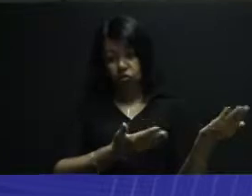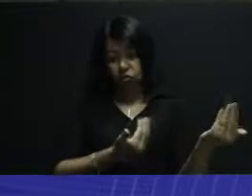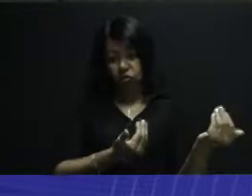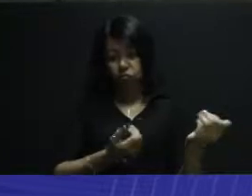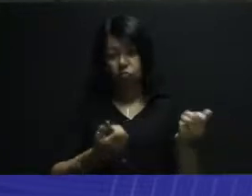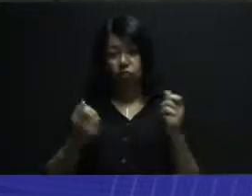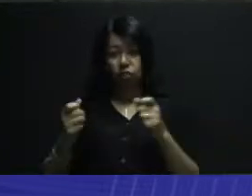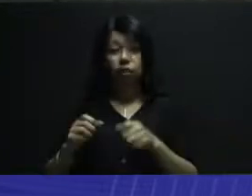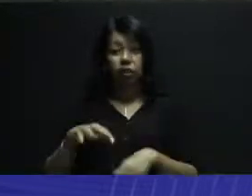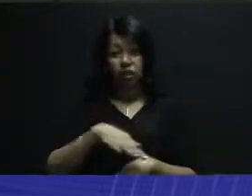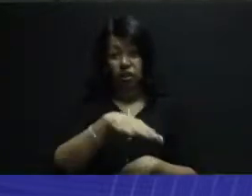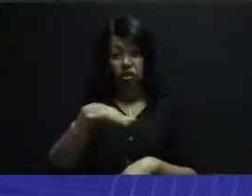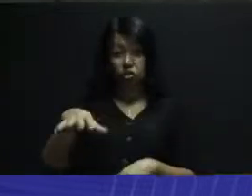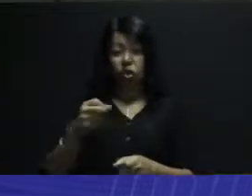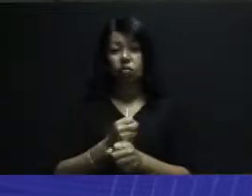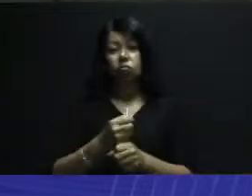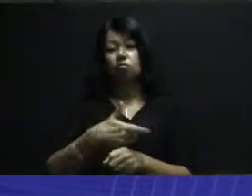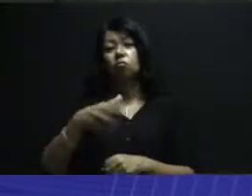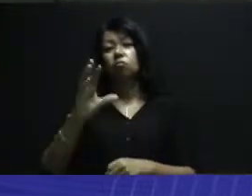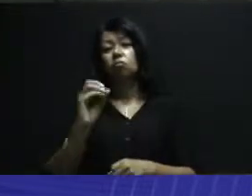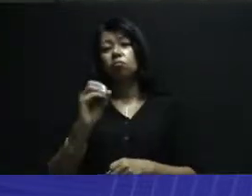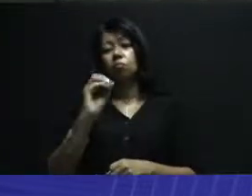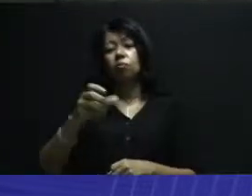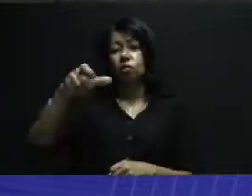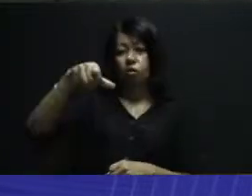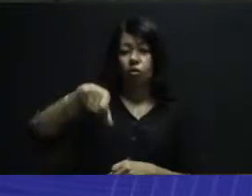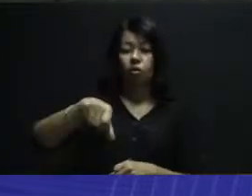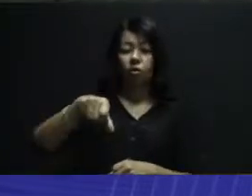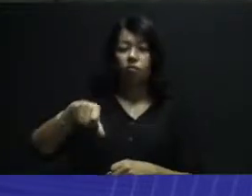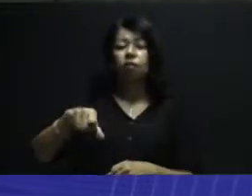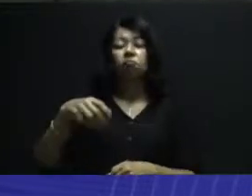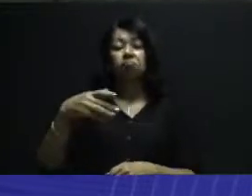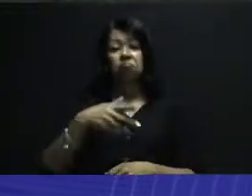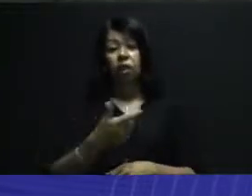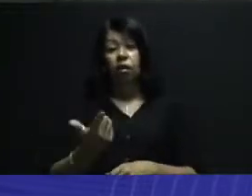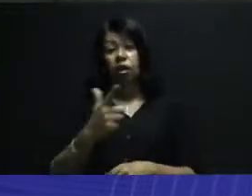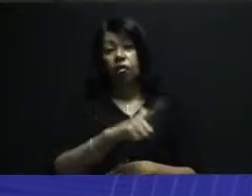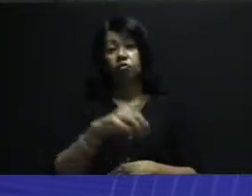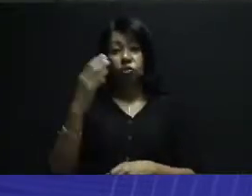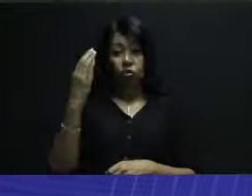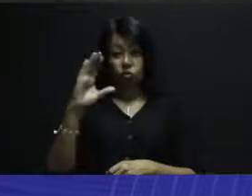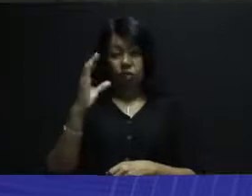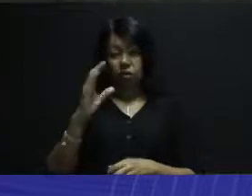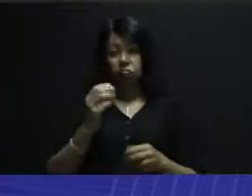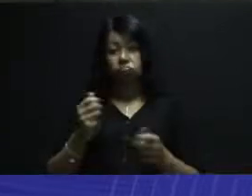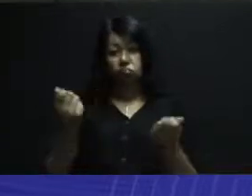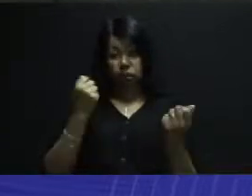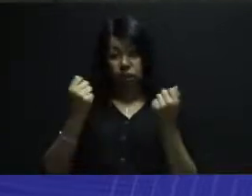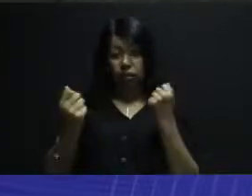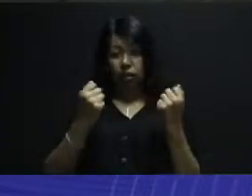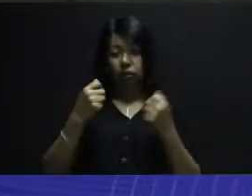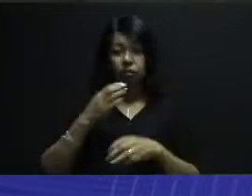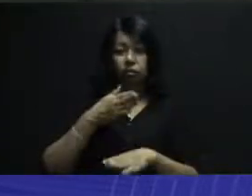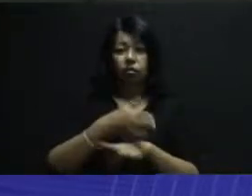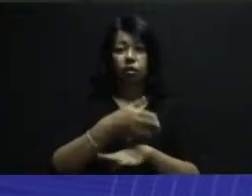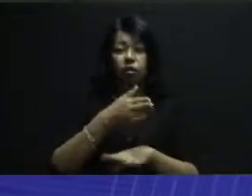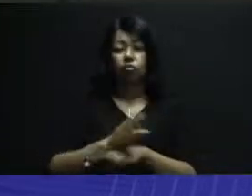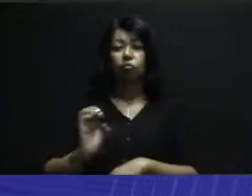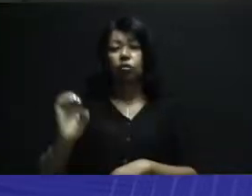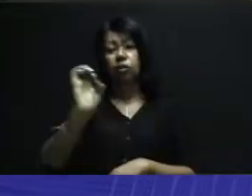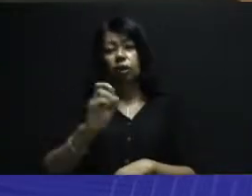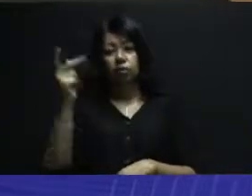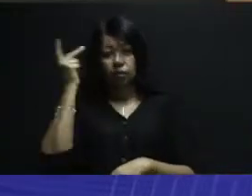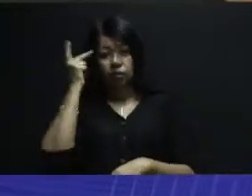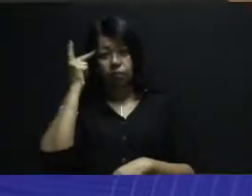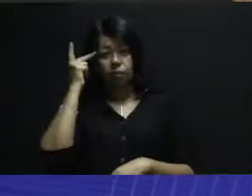desde 2009 classifica atletas de Cubatão nos jogos da juventude do estado de São Paulo. O